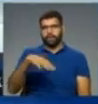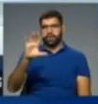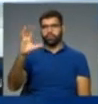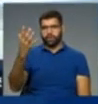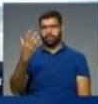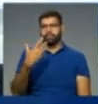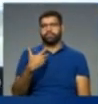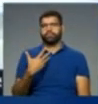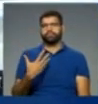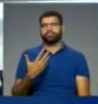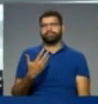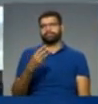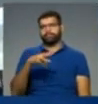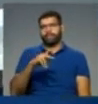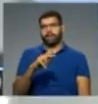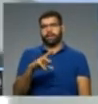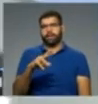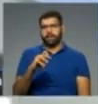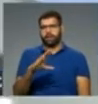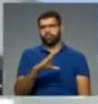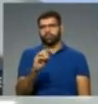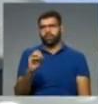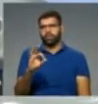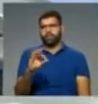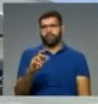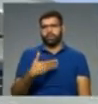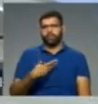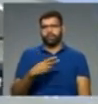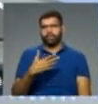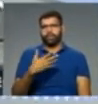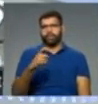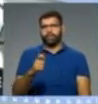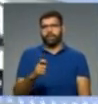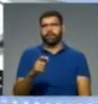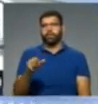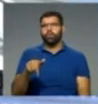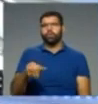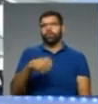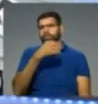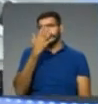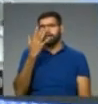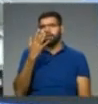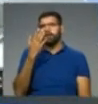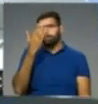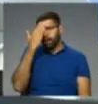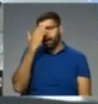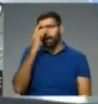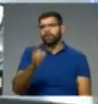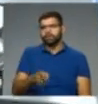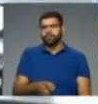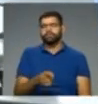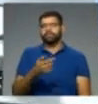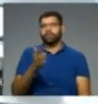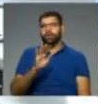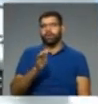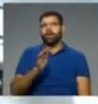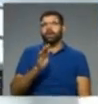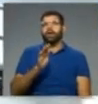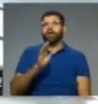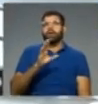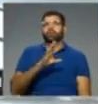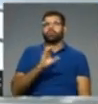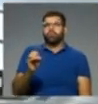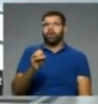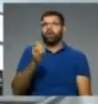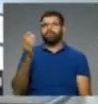Que faz com o meteorologista Maria João Frada. Olá Maria João, previsões para hoje. Olá João, ainda um dia com muito vento, embora com